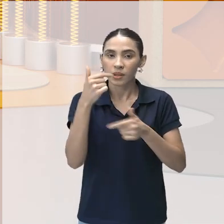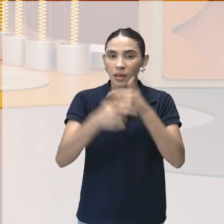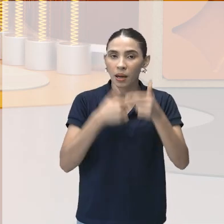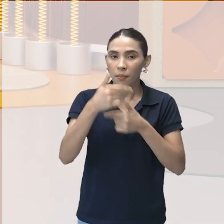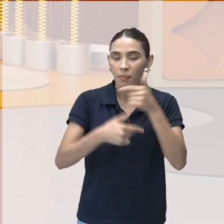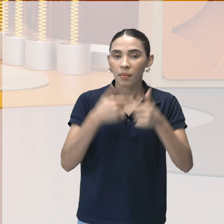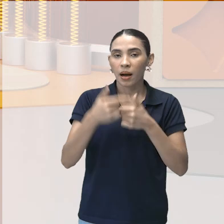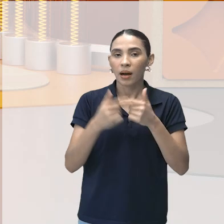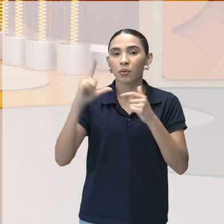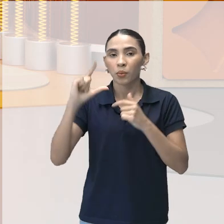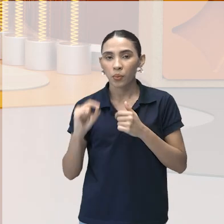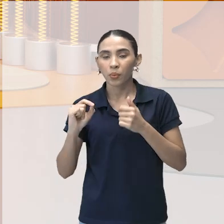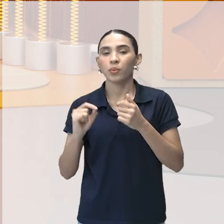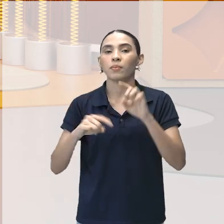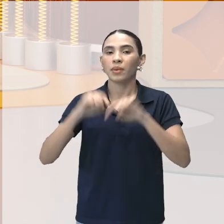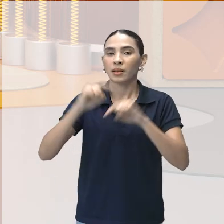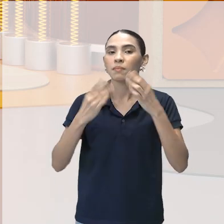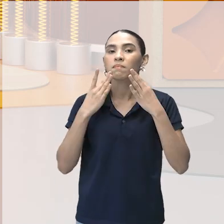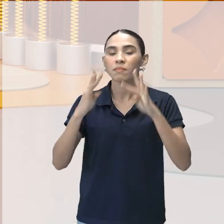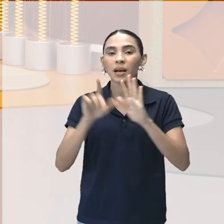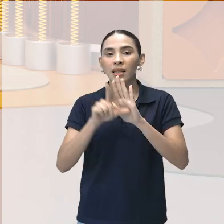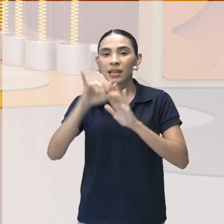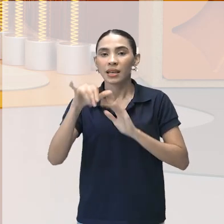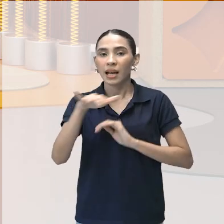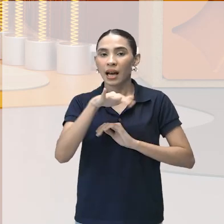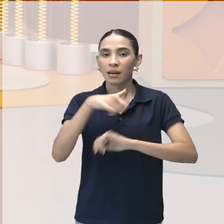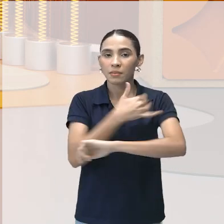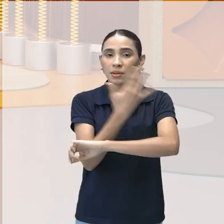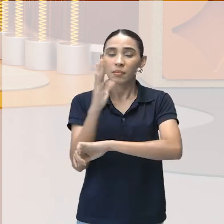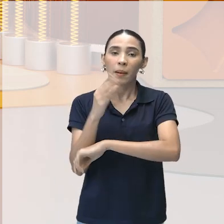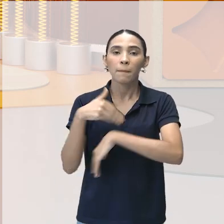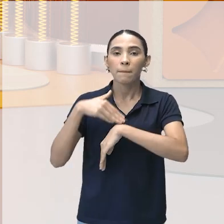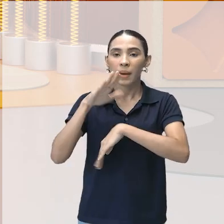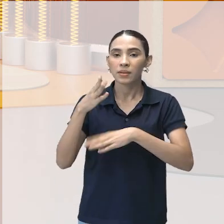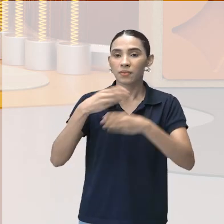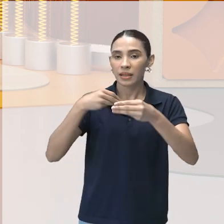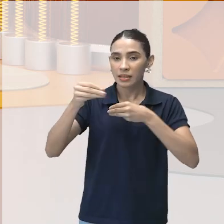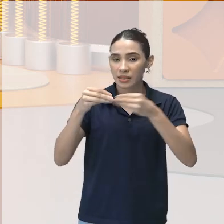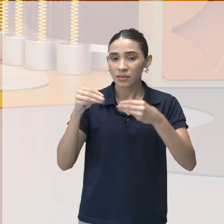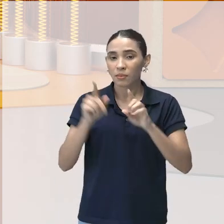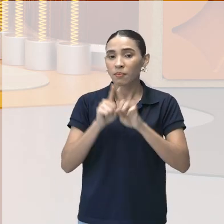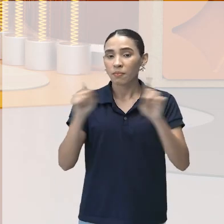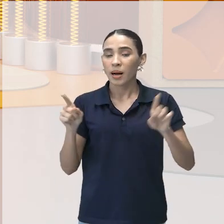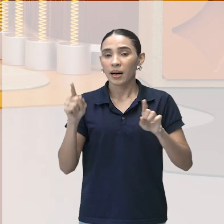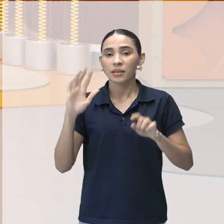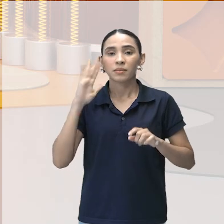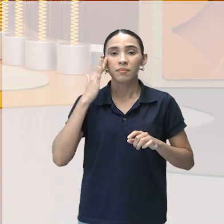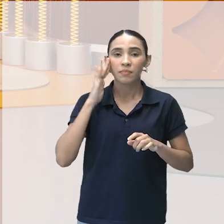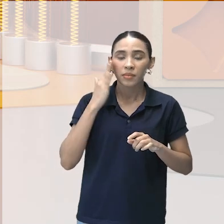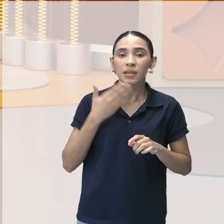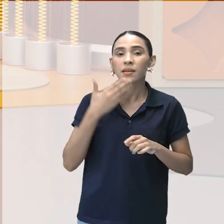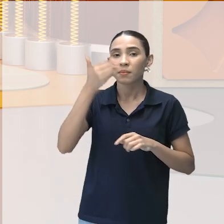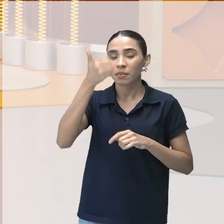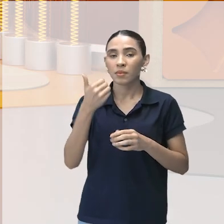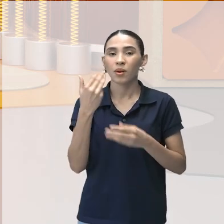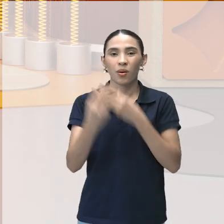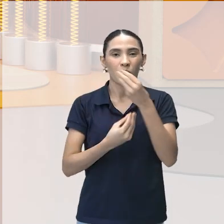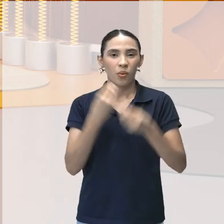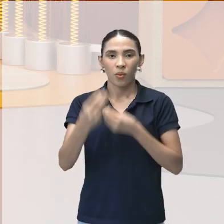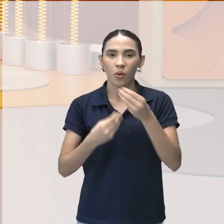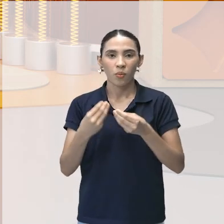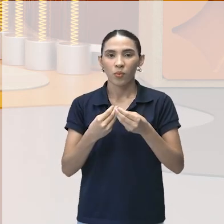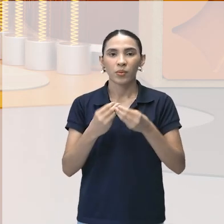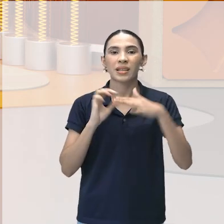barata, matéria-prima, leis ambientais mais flexíveis, por exemplo, certo? Mas para a gente entender como